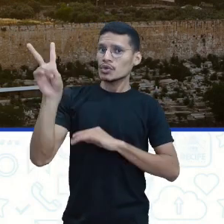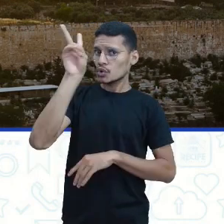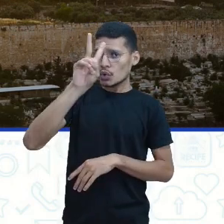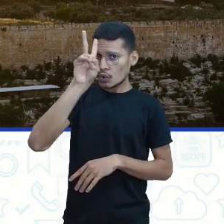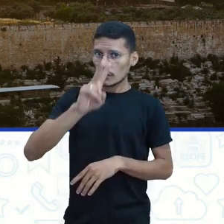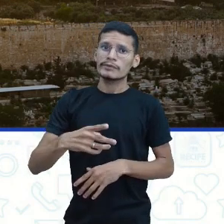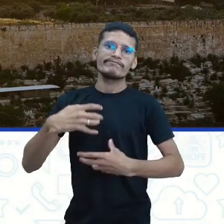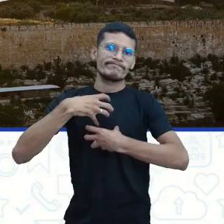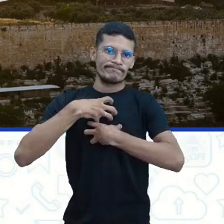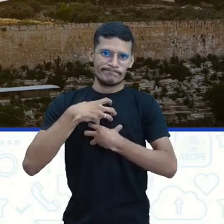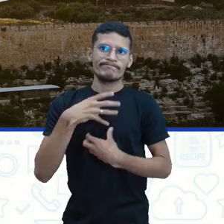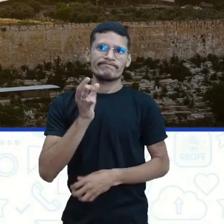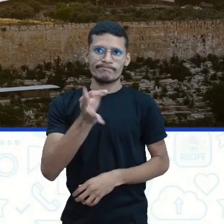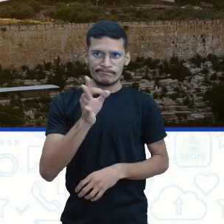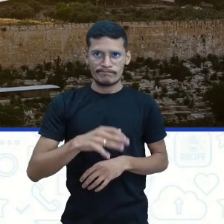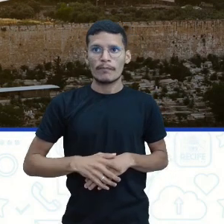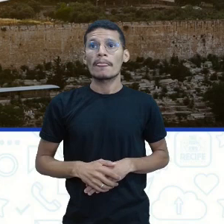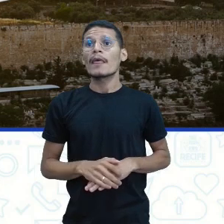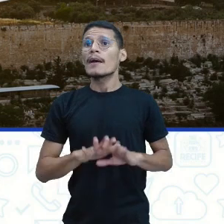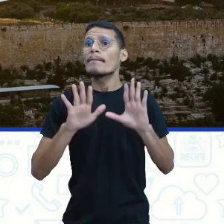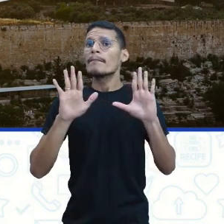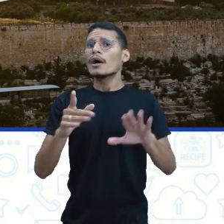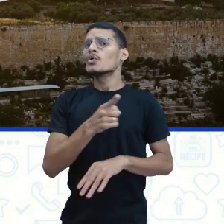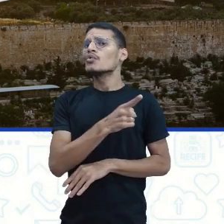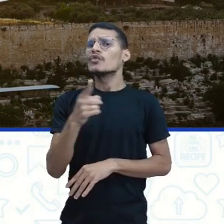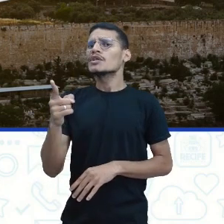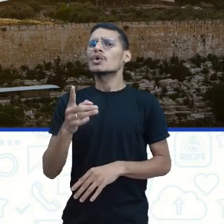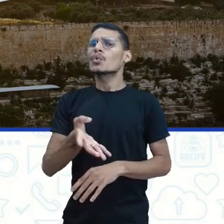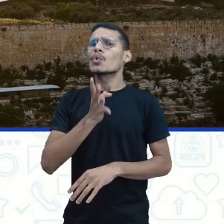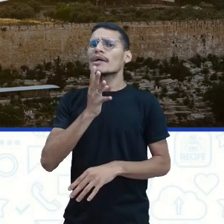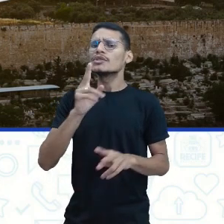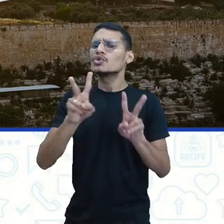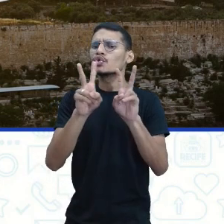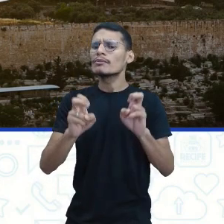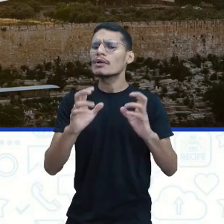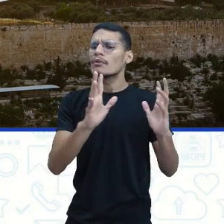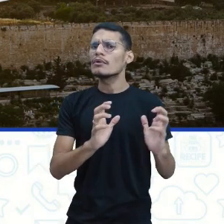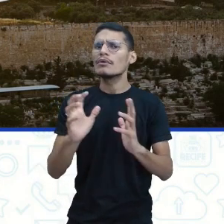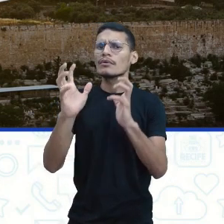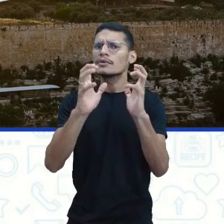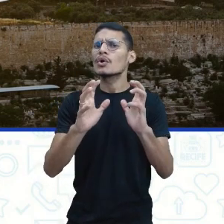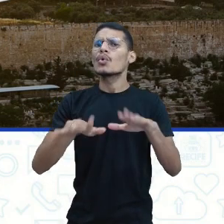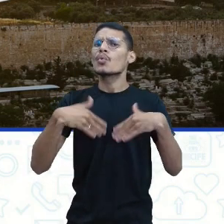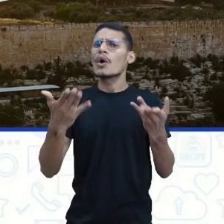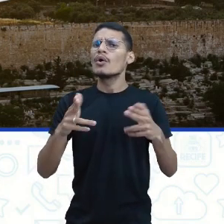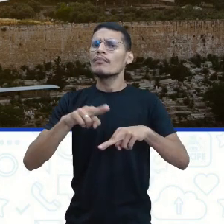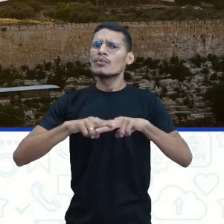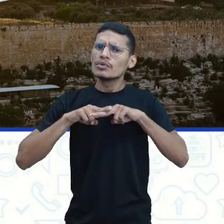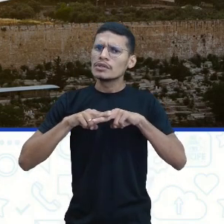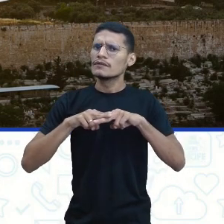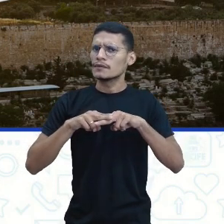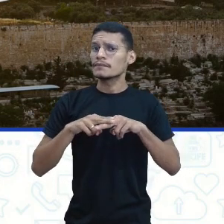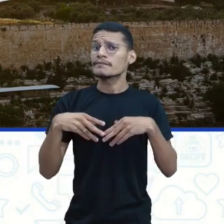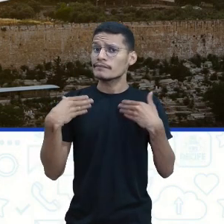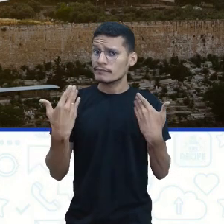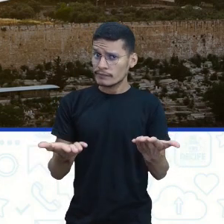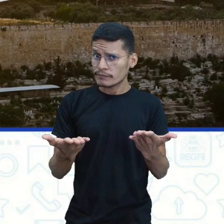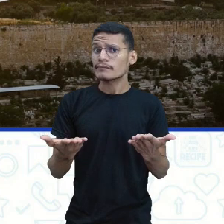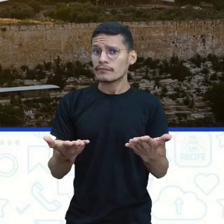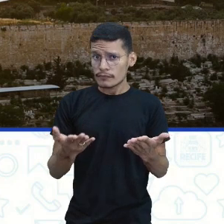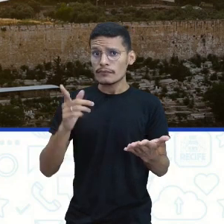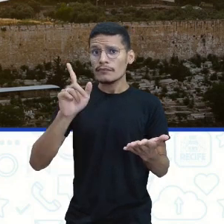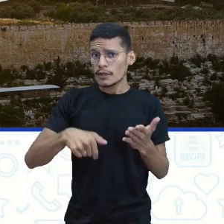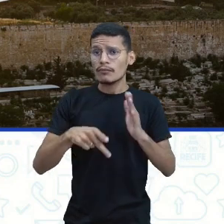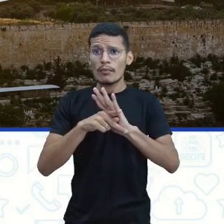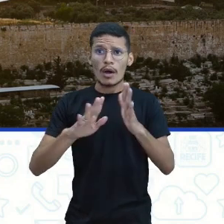muito dramática, tá? E, né, o que você conhece sobre esses conflitos? Quais seriam os motivos? Né? Então, essas